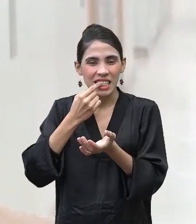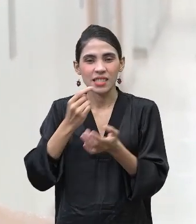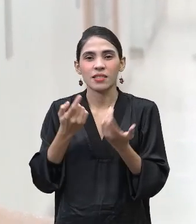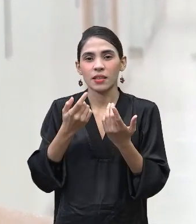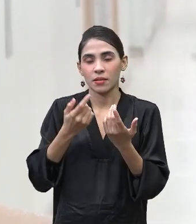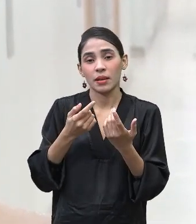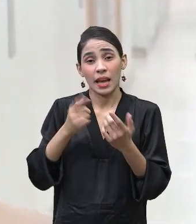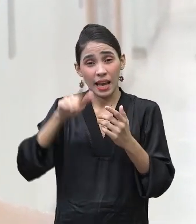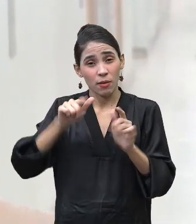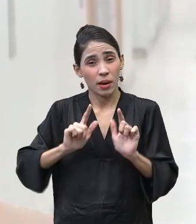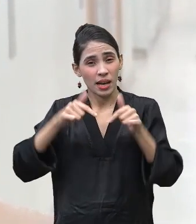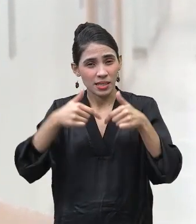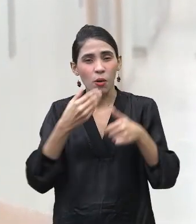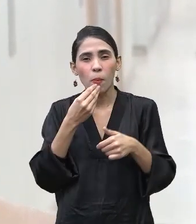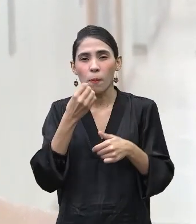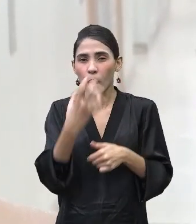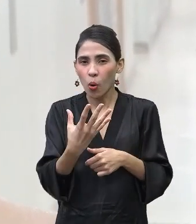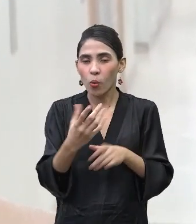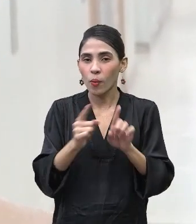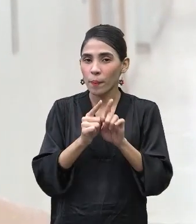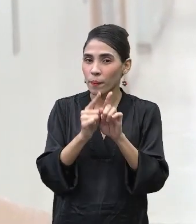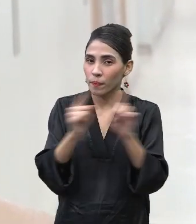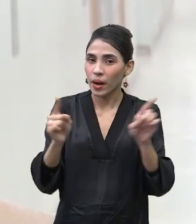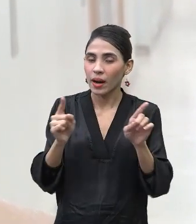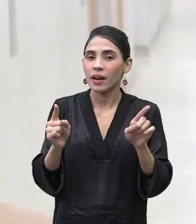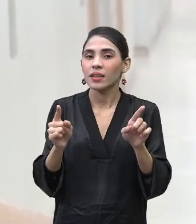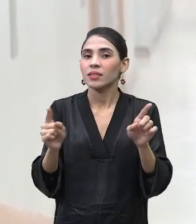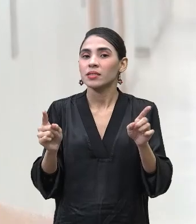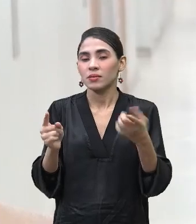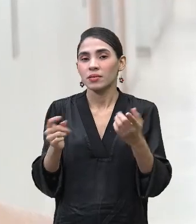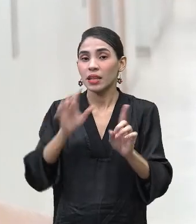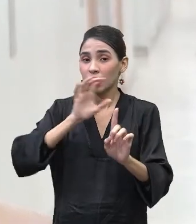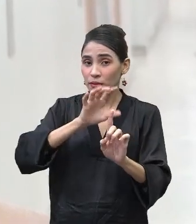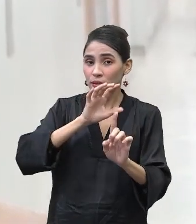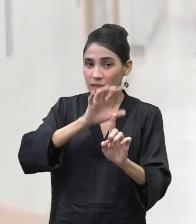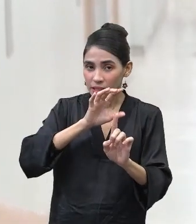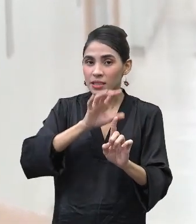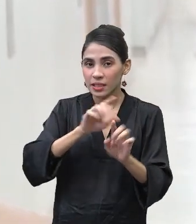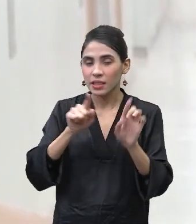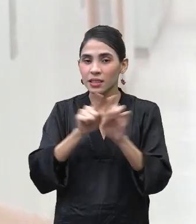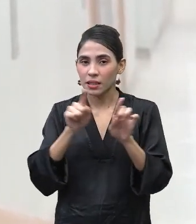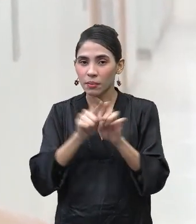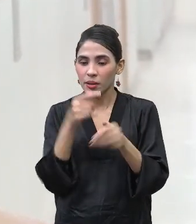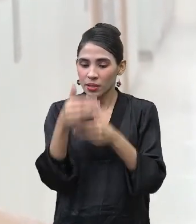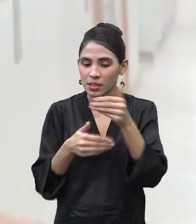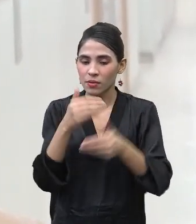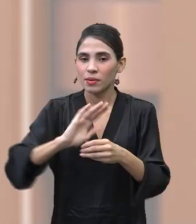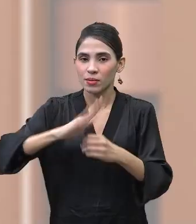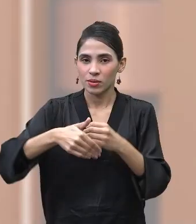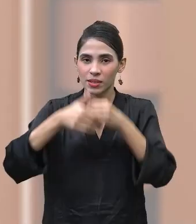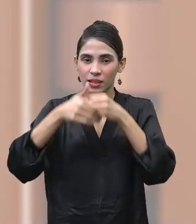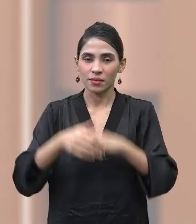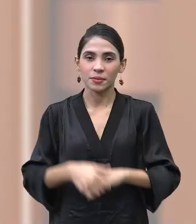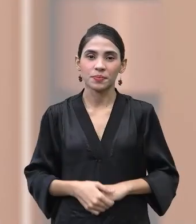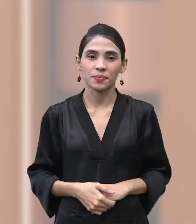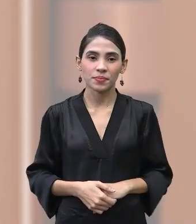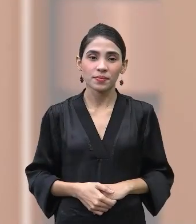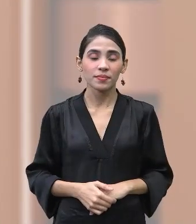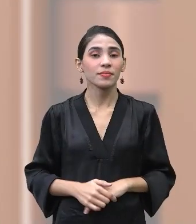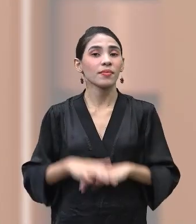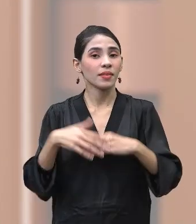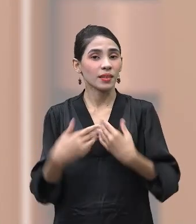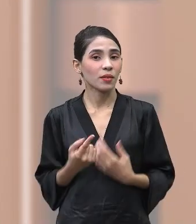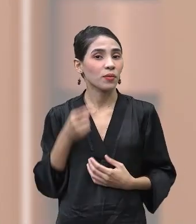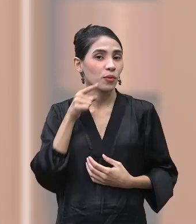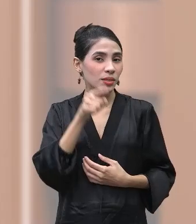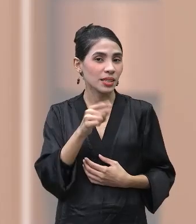são pequenas ações, mas que, num todo, elas acabam influenciando nesse desenvolvimento sustentável. Bem, e